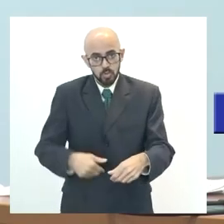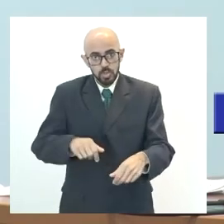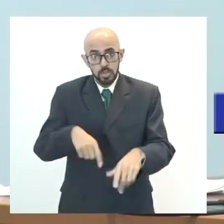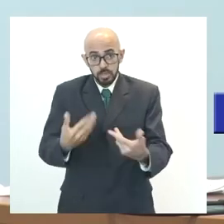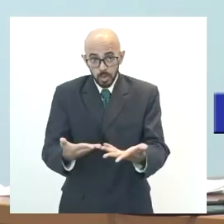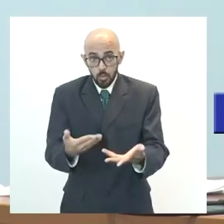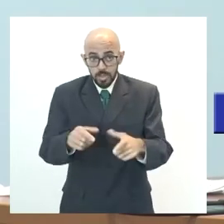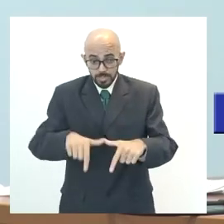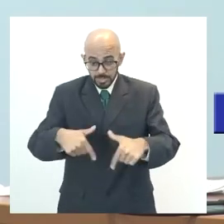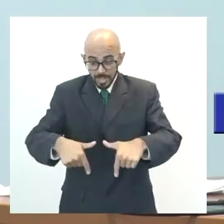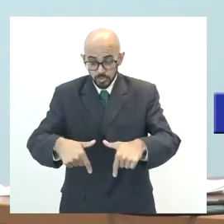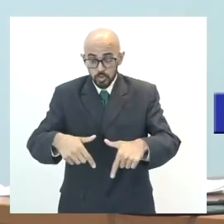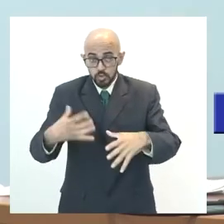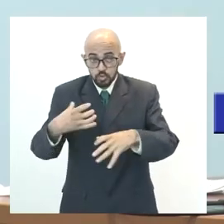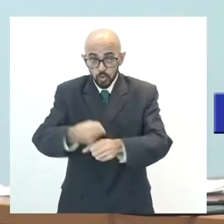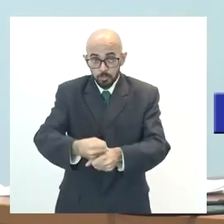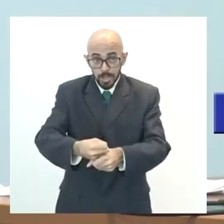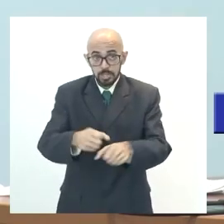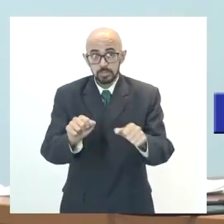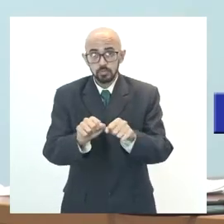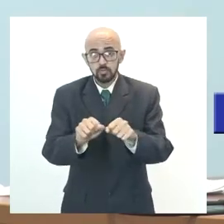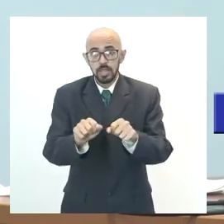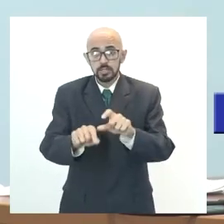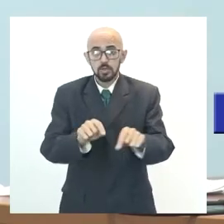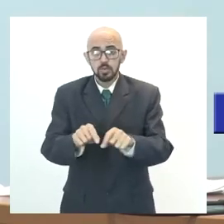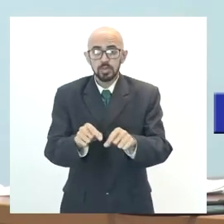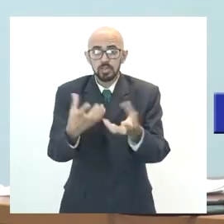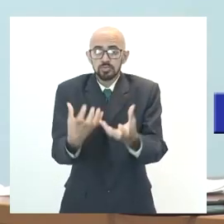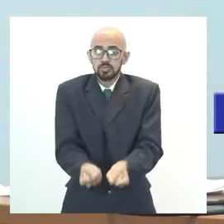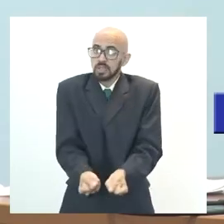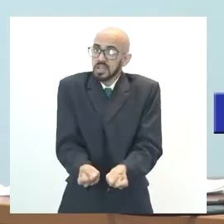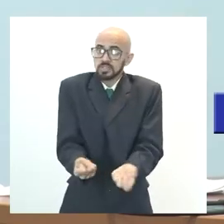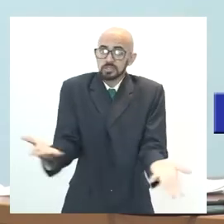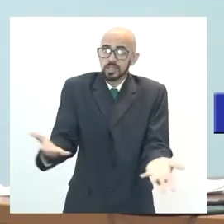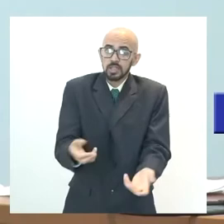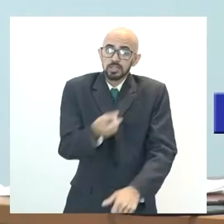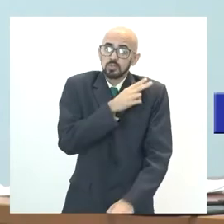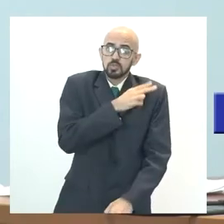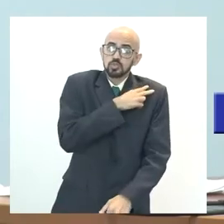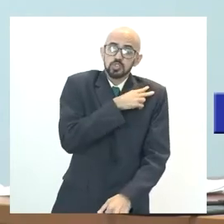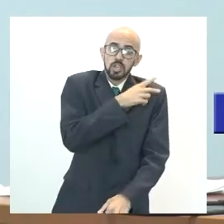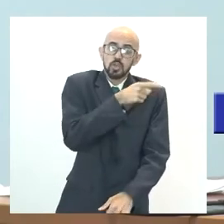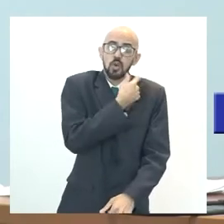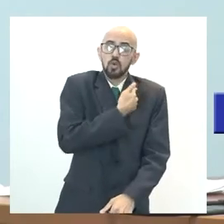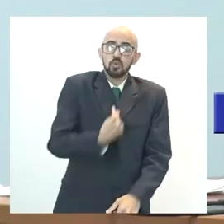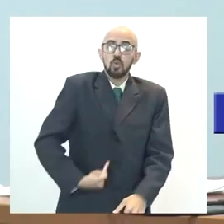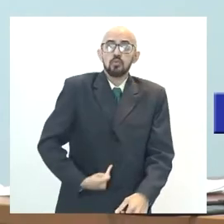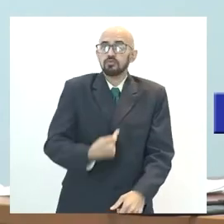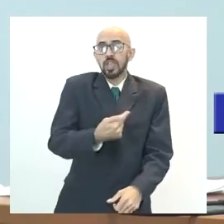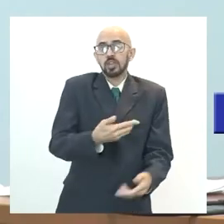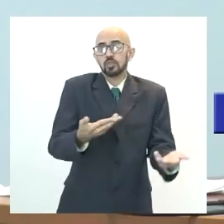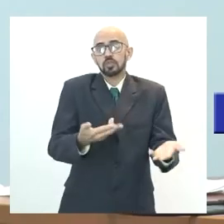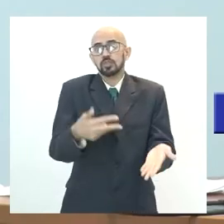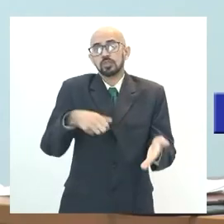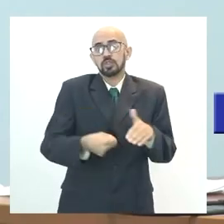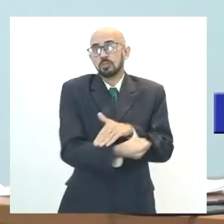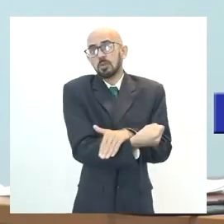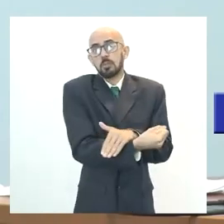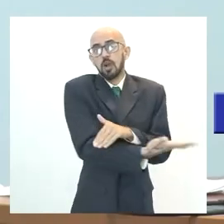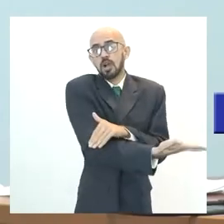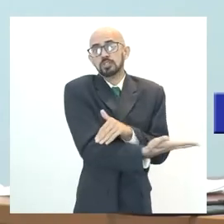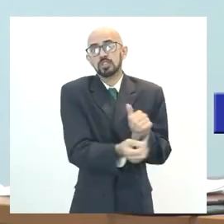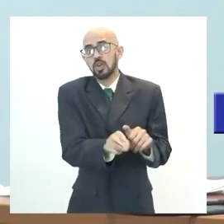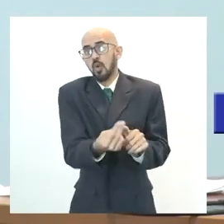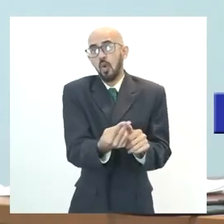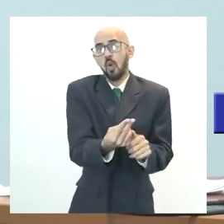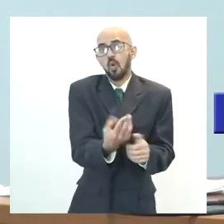faz com que o servidor público fique refém do chefe de plantão ou do governo de plantão ou refém ou